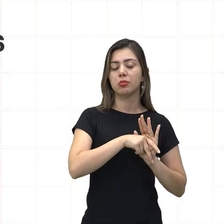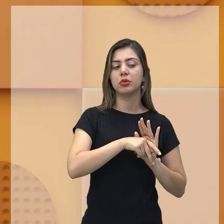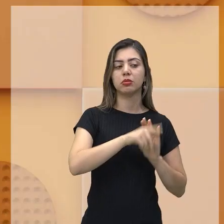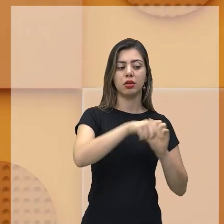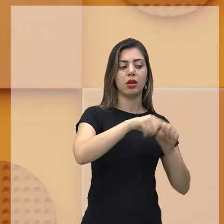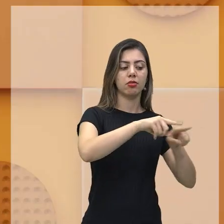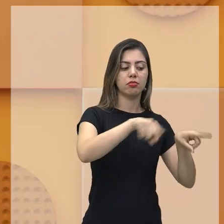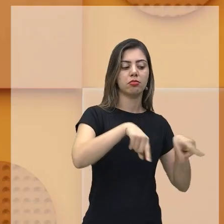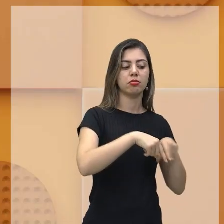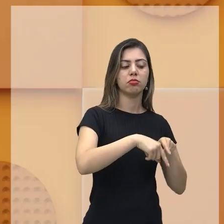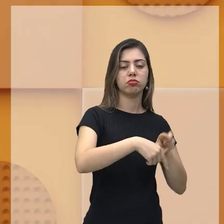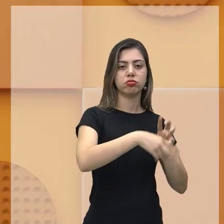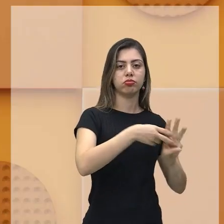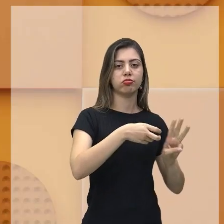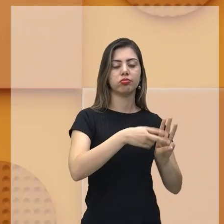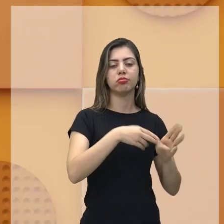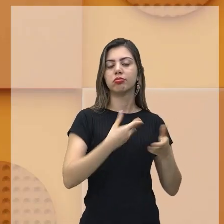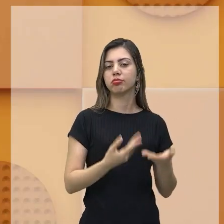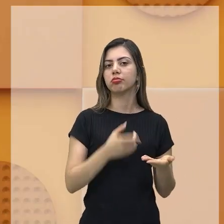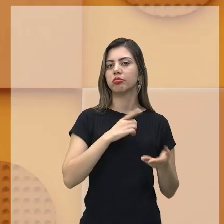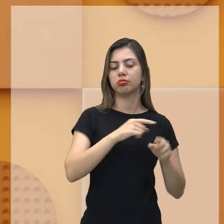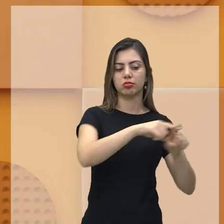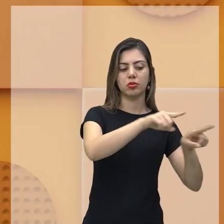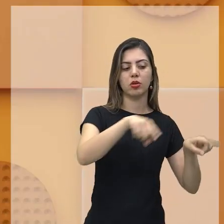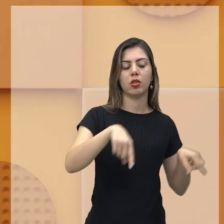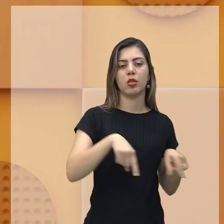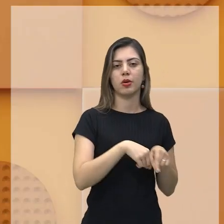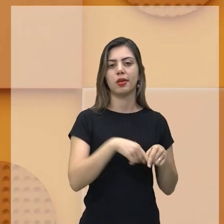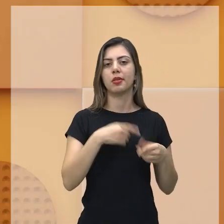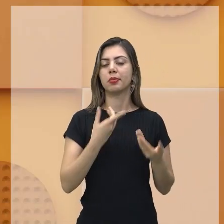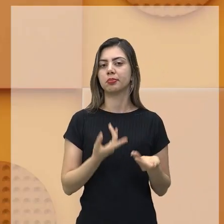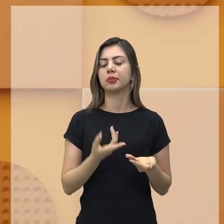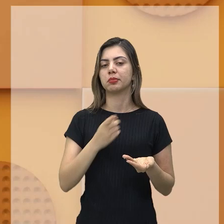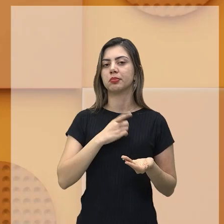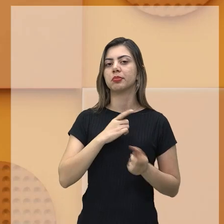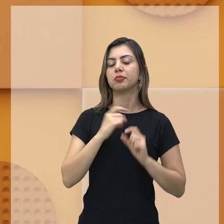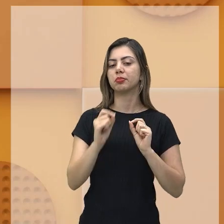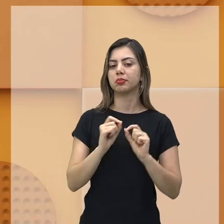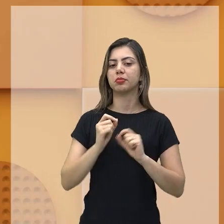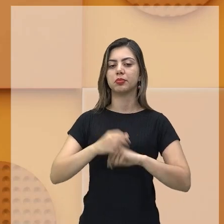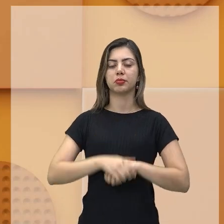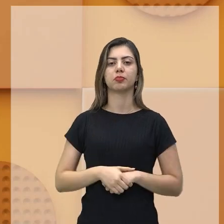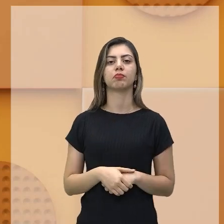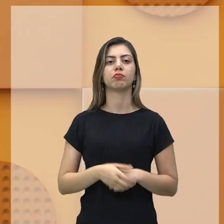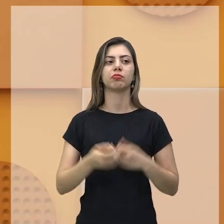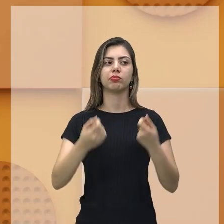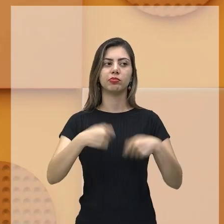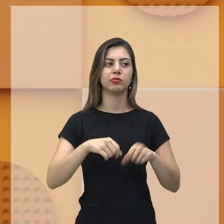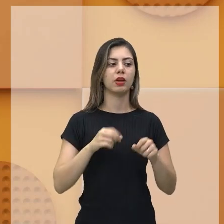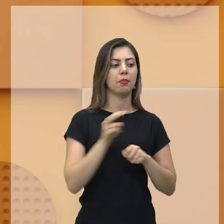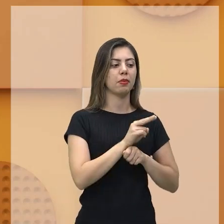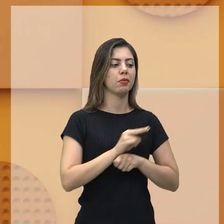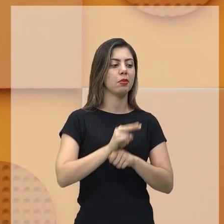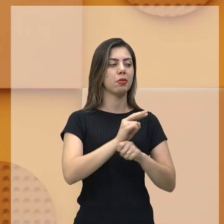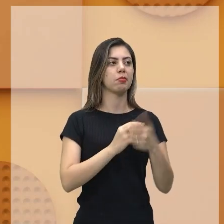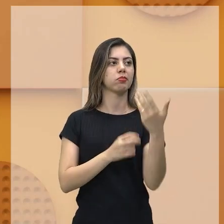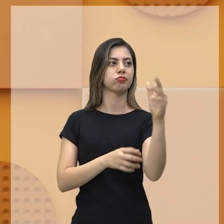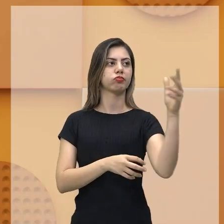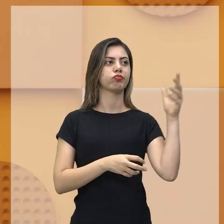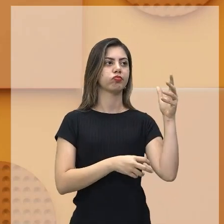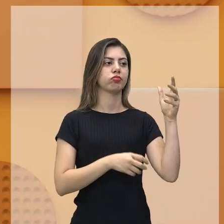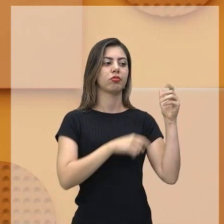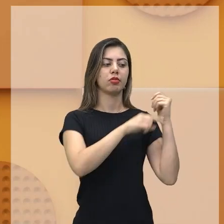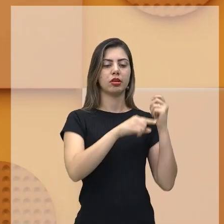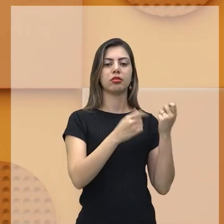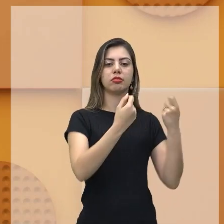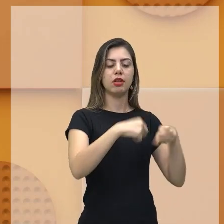indígenas, elas têm ali, de certa forma, um mecanismo de preservação ambiental, por assim dizer,